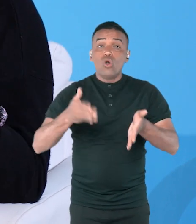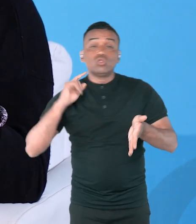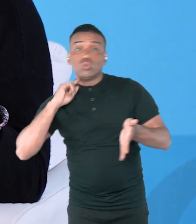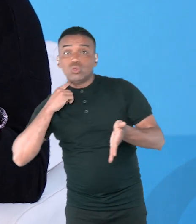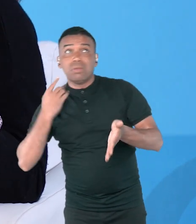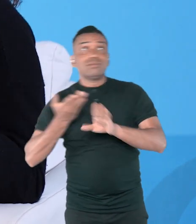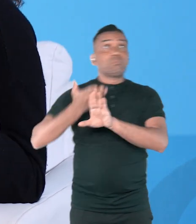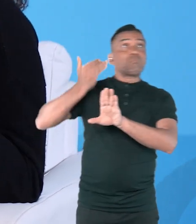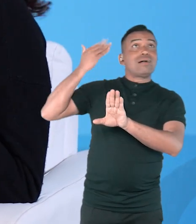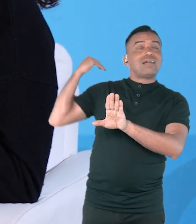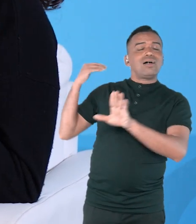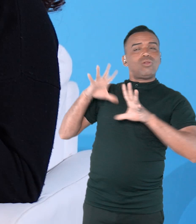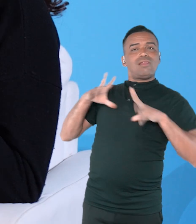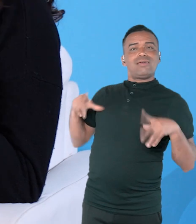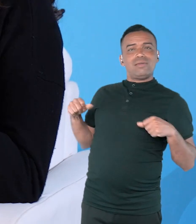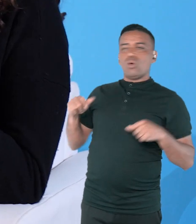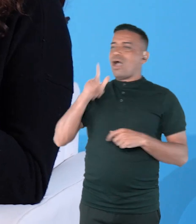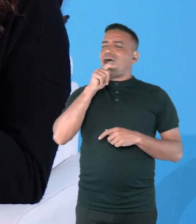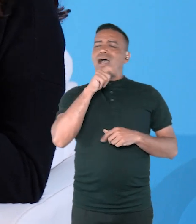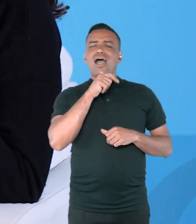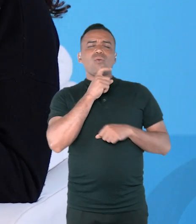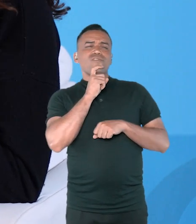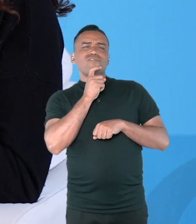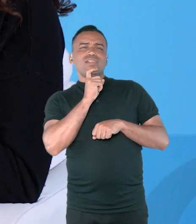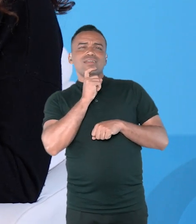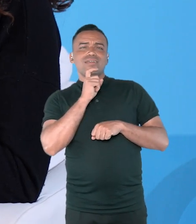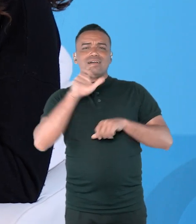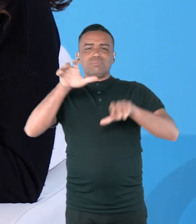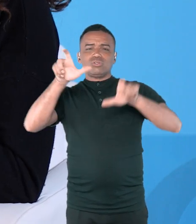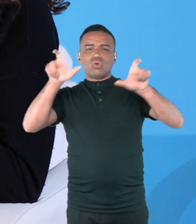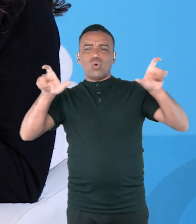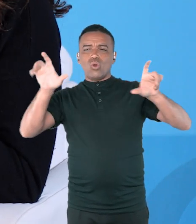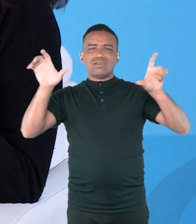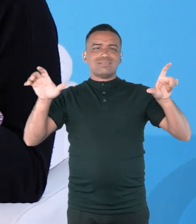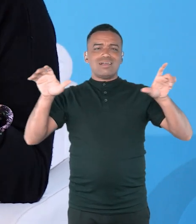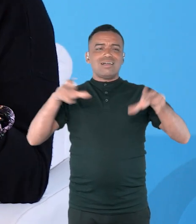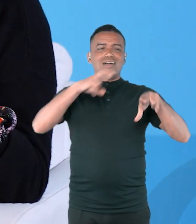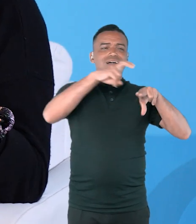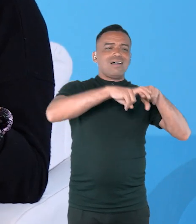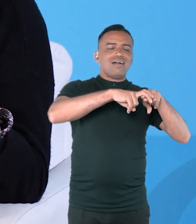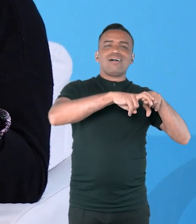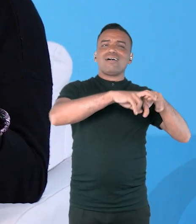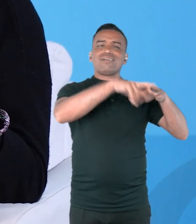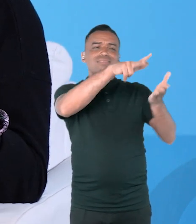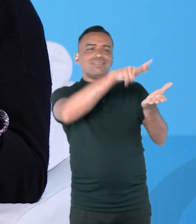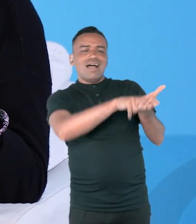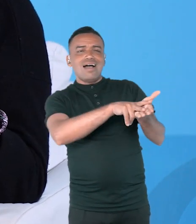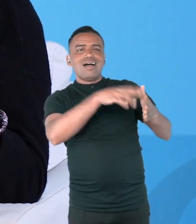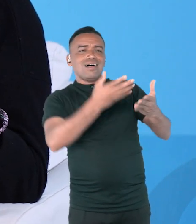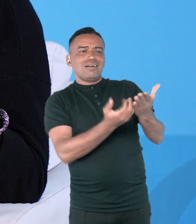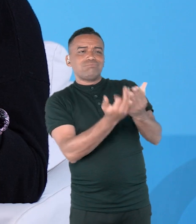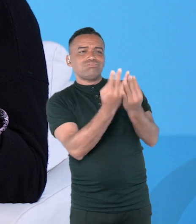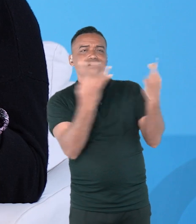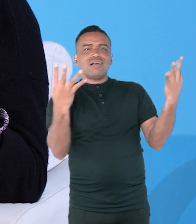filhos, a água gelada, as pessoas deitadas no gramado em volta? Se essa imagem é tão forte na minha retina quando